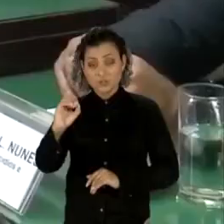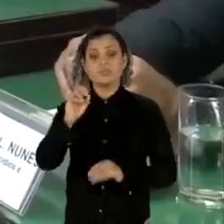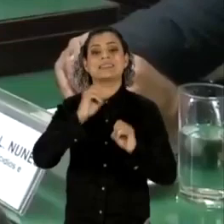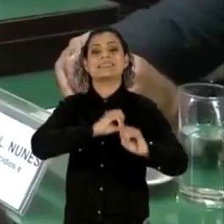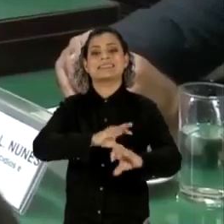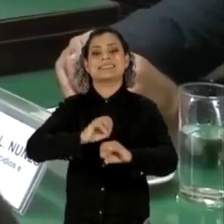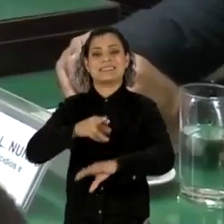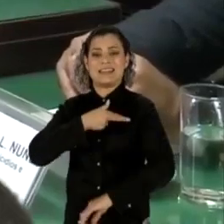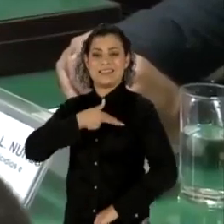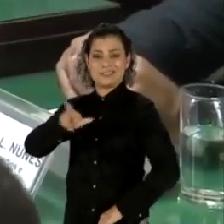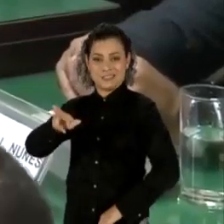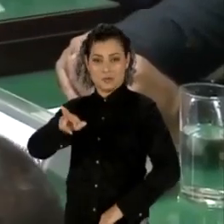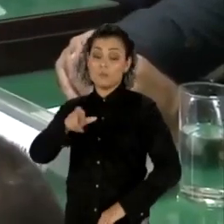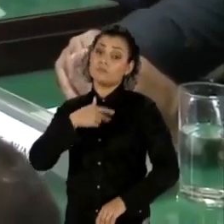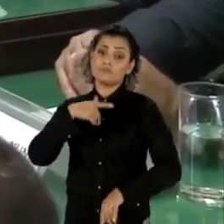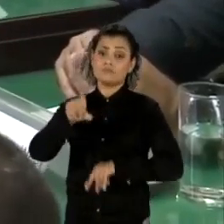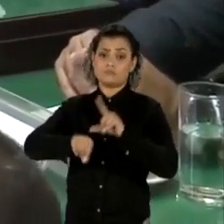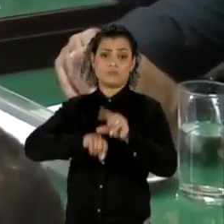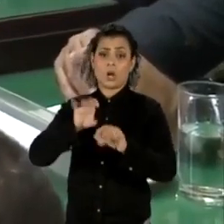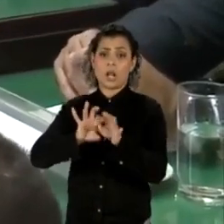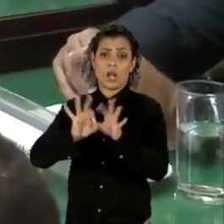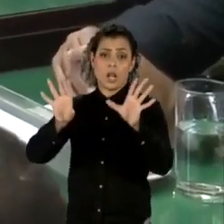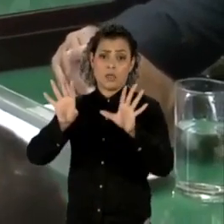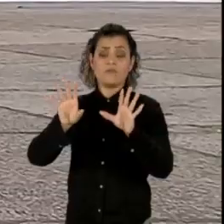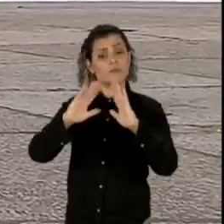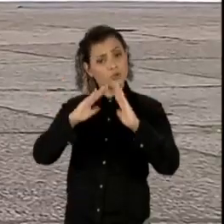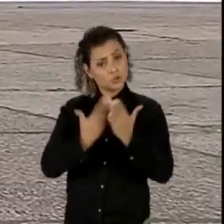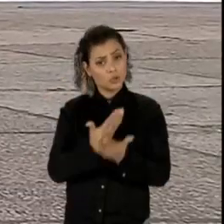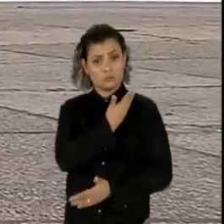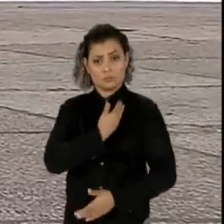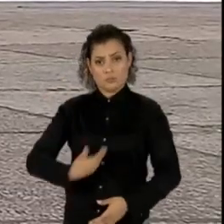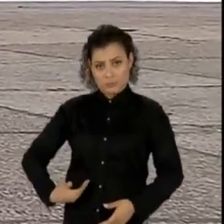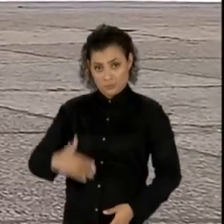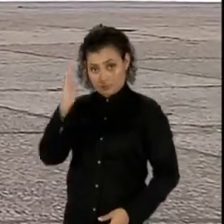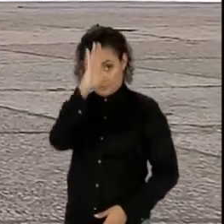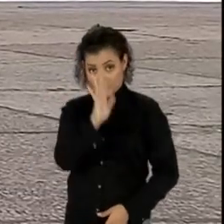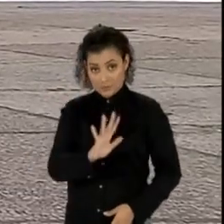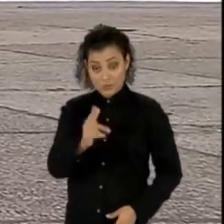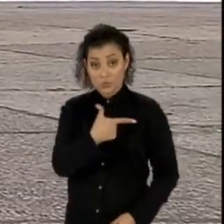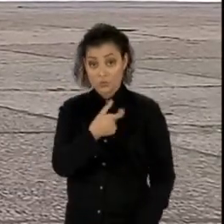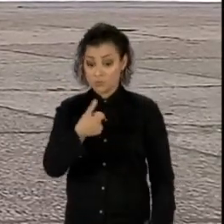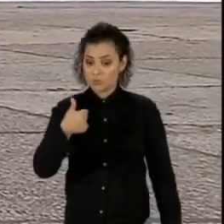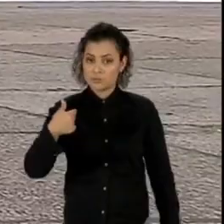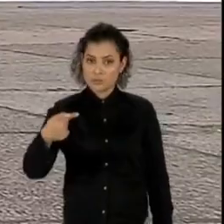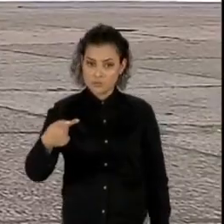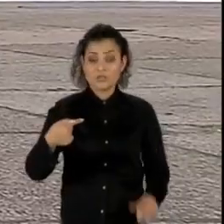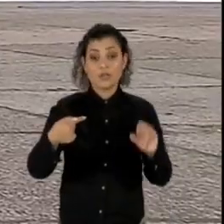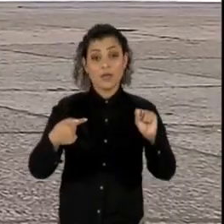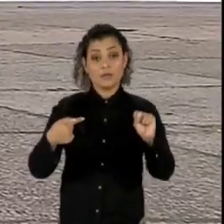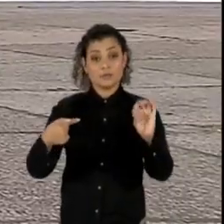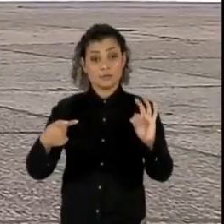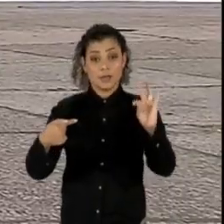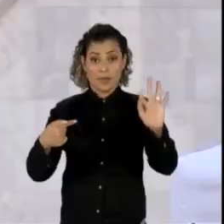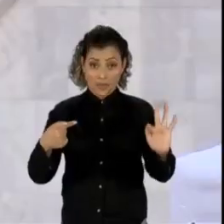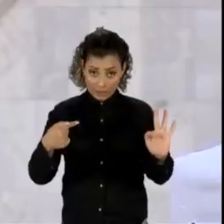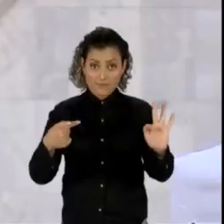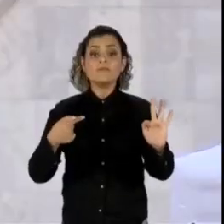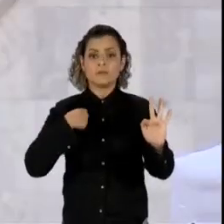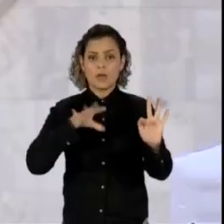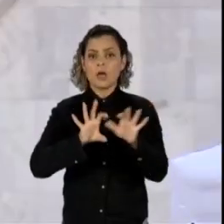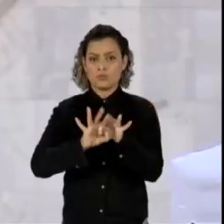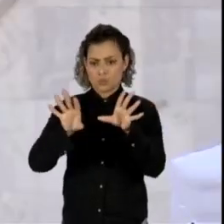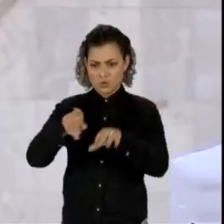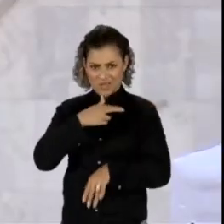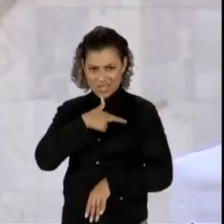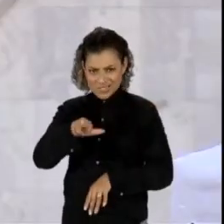que é facultativo na rede pública em todo o brasil em 2007 o supremo tribunal federal determinou que as aulas